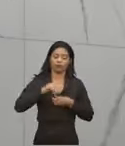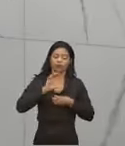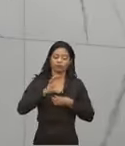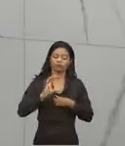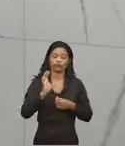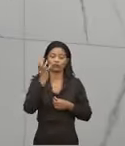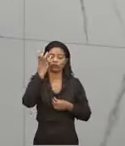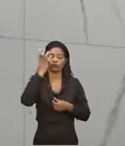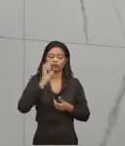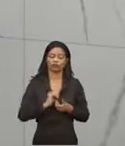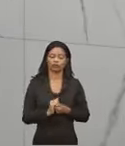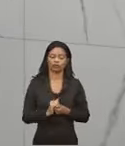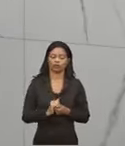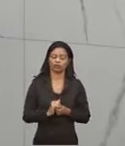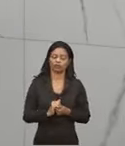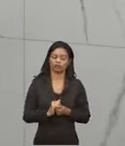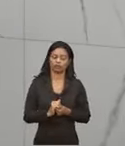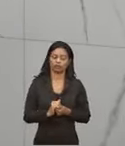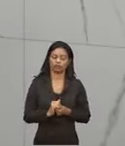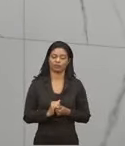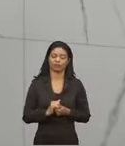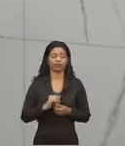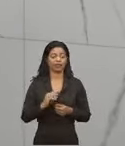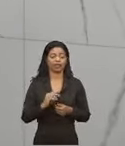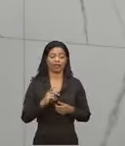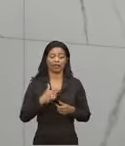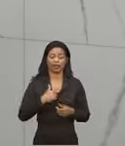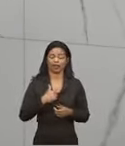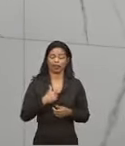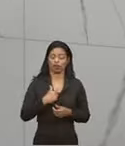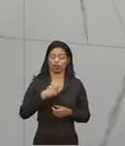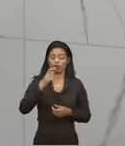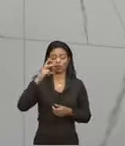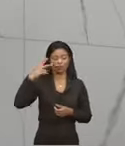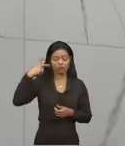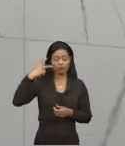o maior triunfo do vereador é